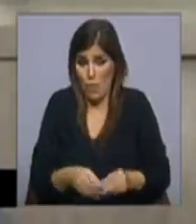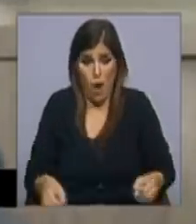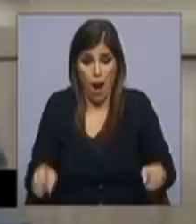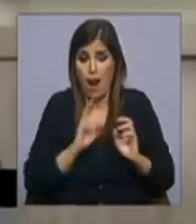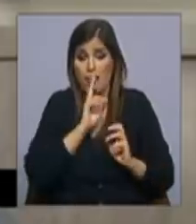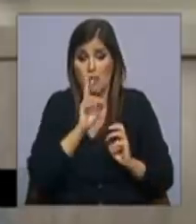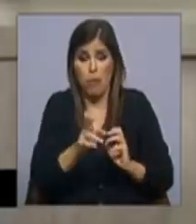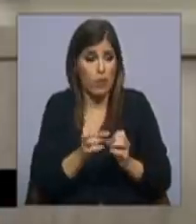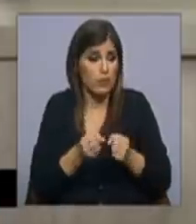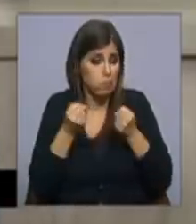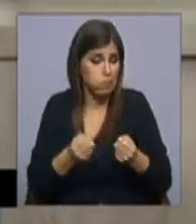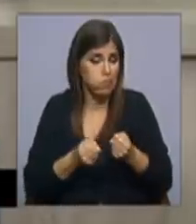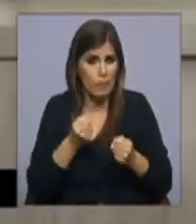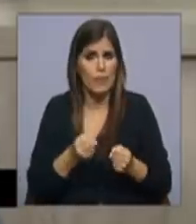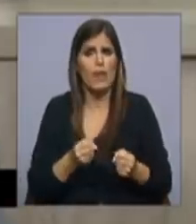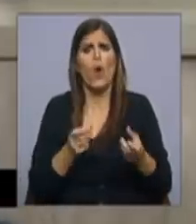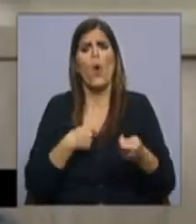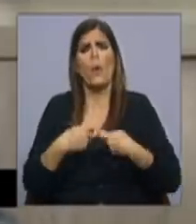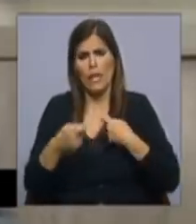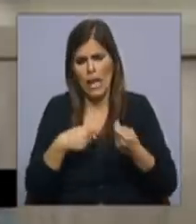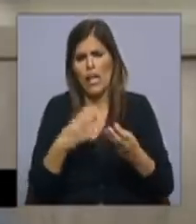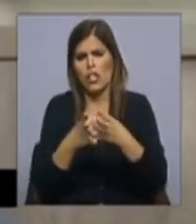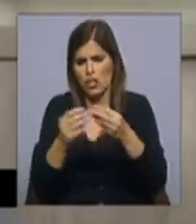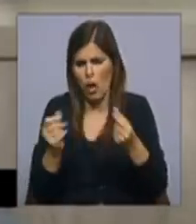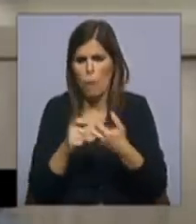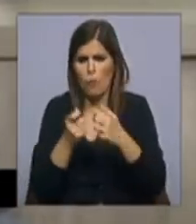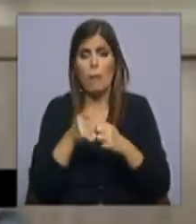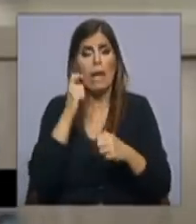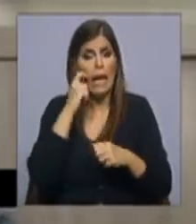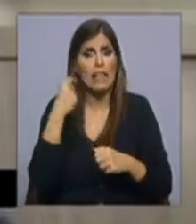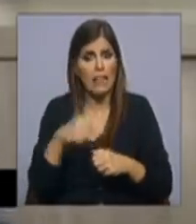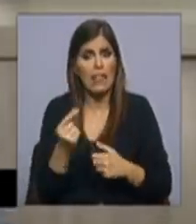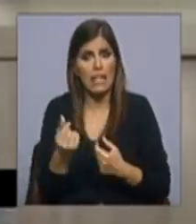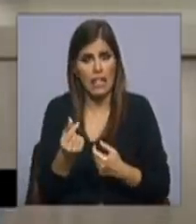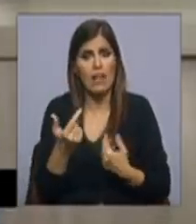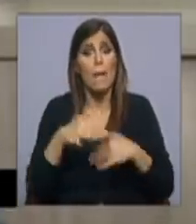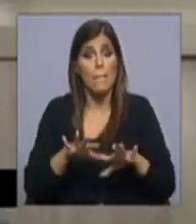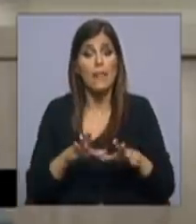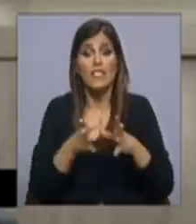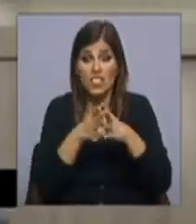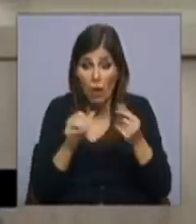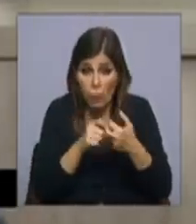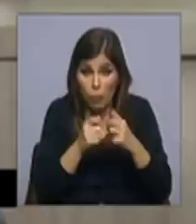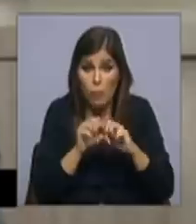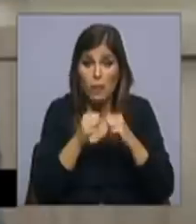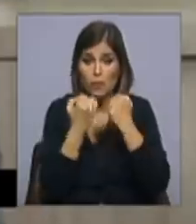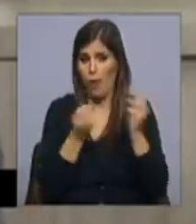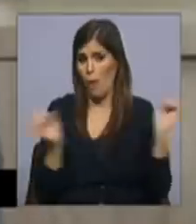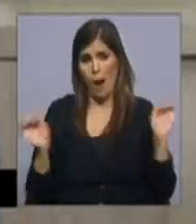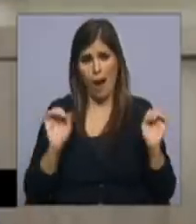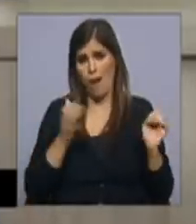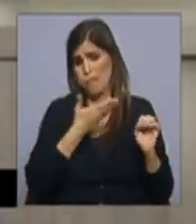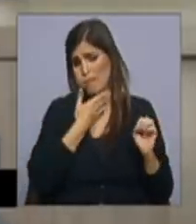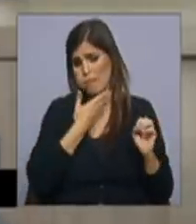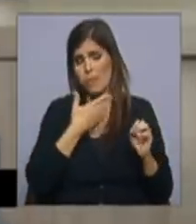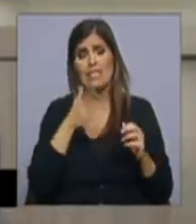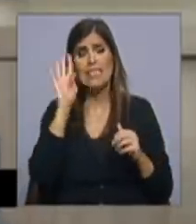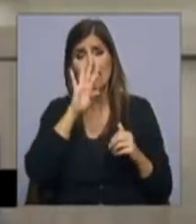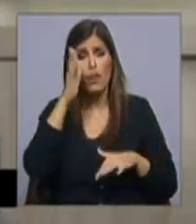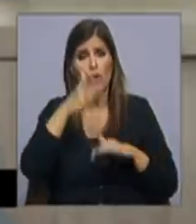resolve muito o problema de quem tem dinheiro, mas não resolve o problema da sociedade. Quando acontece uma crise como essa, a